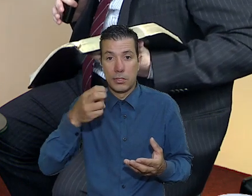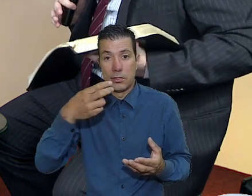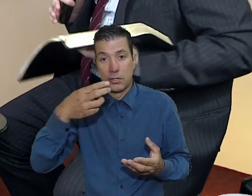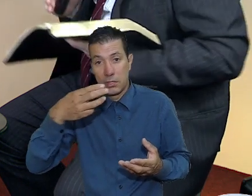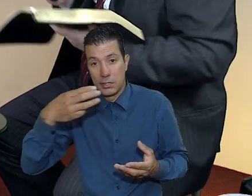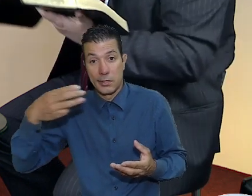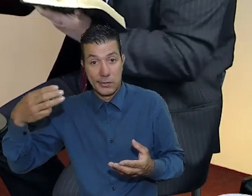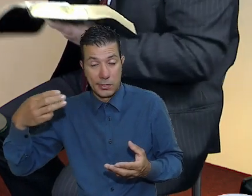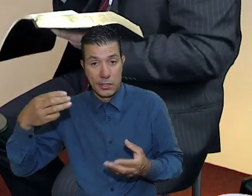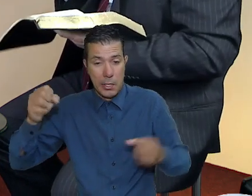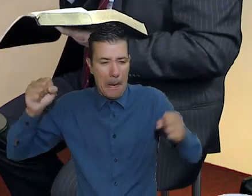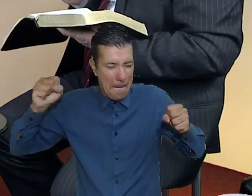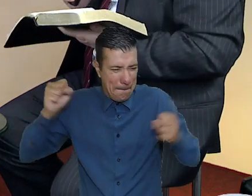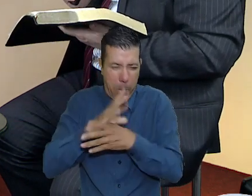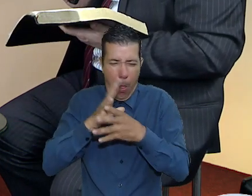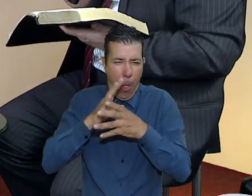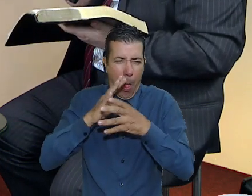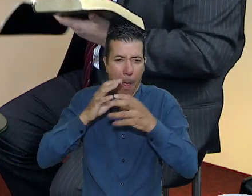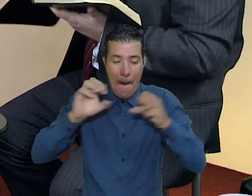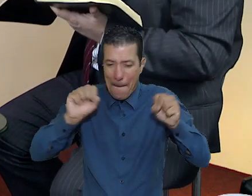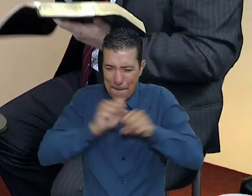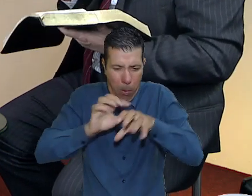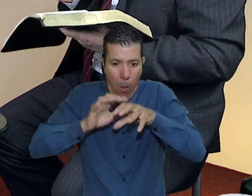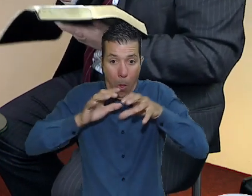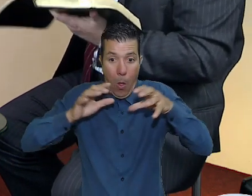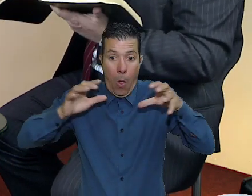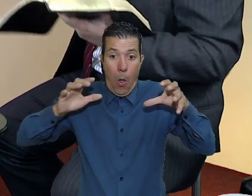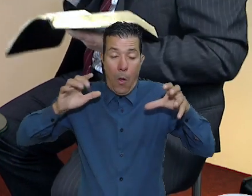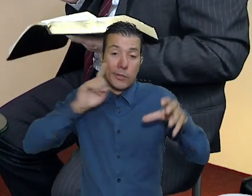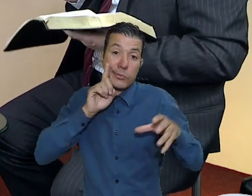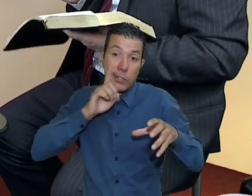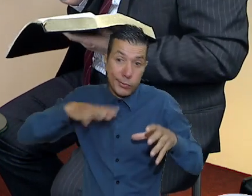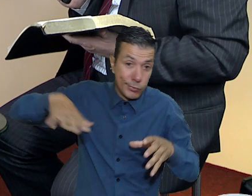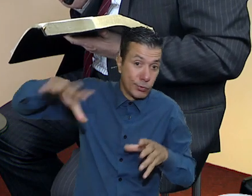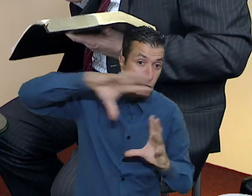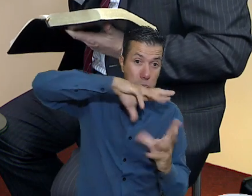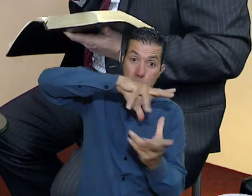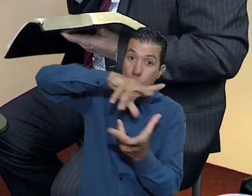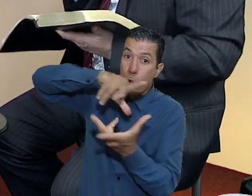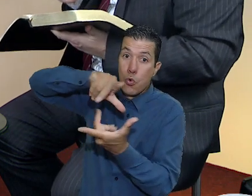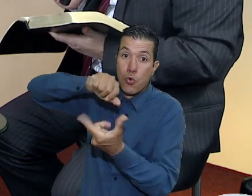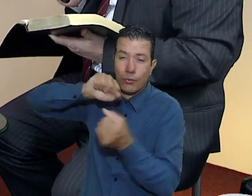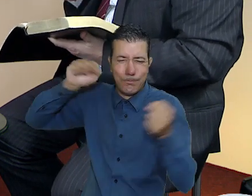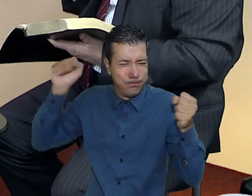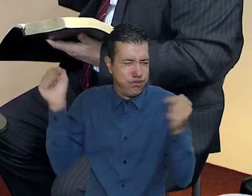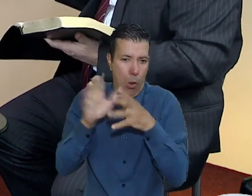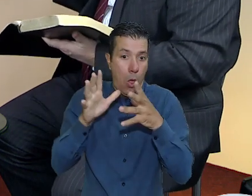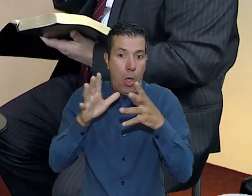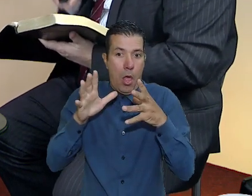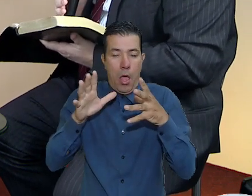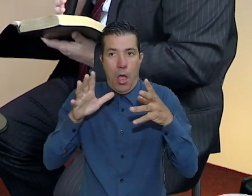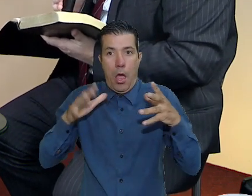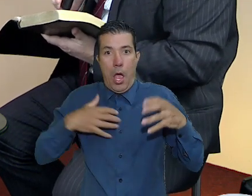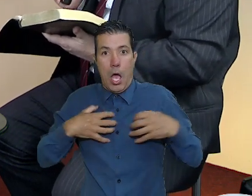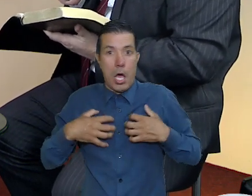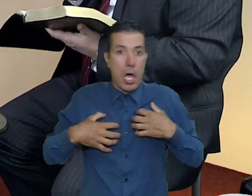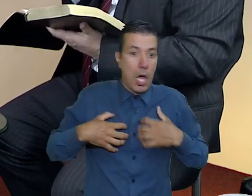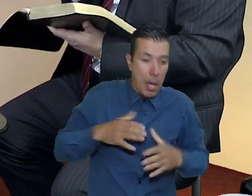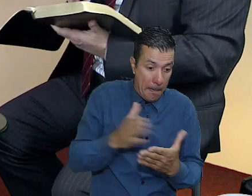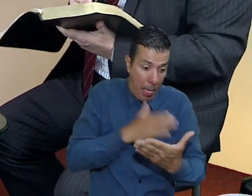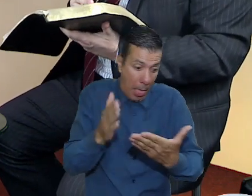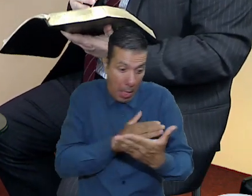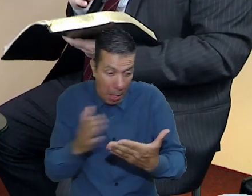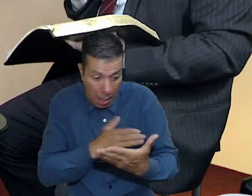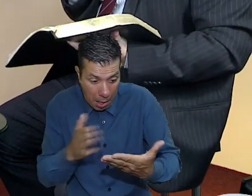uma explosão ao redor, não só dos Estados Unidos, mas ao redor do mundo, onde pessoas começaram a esquadrinhar os livros